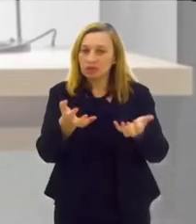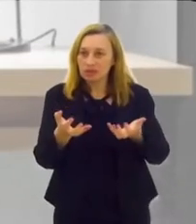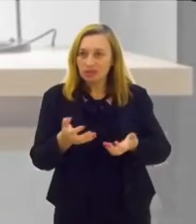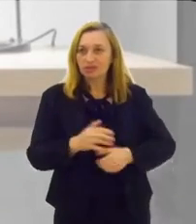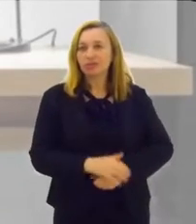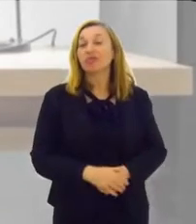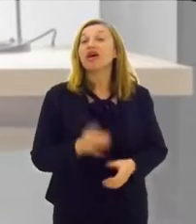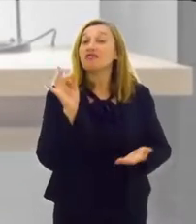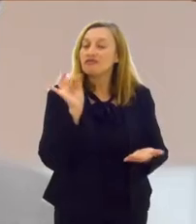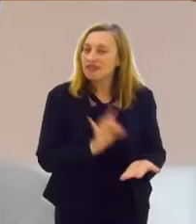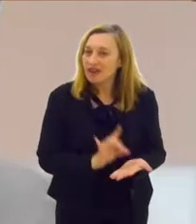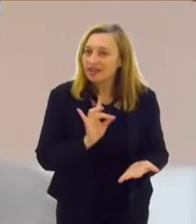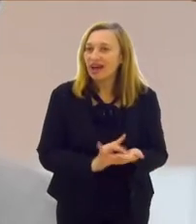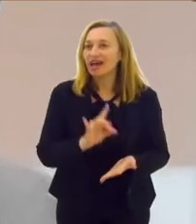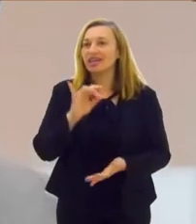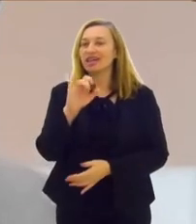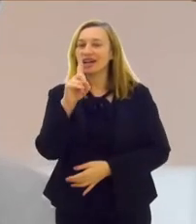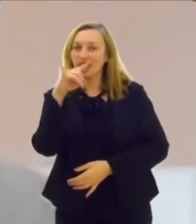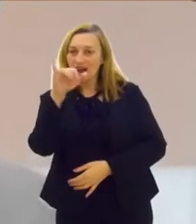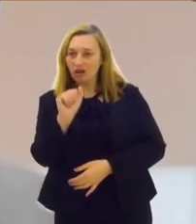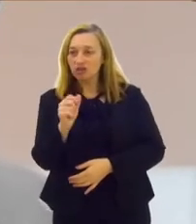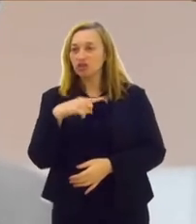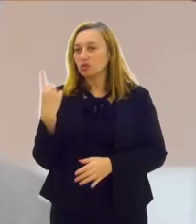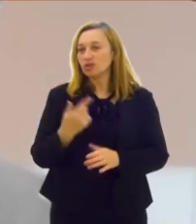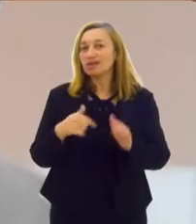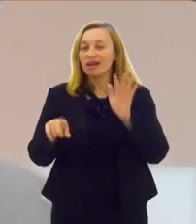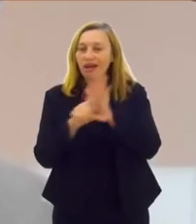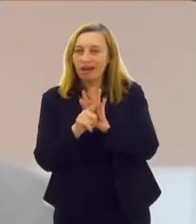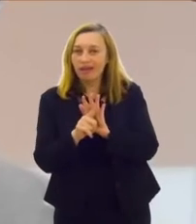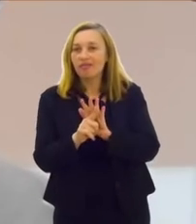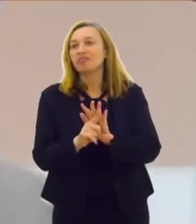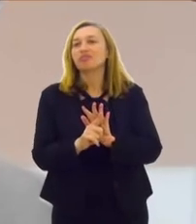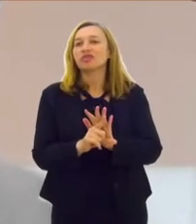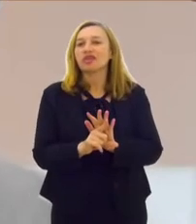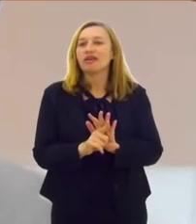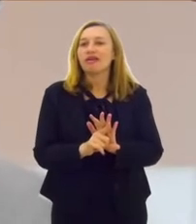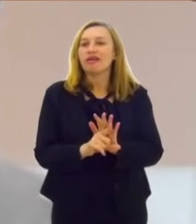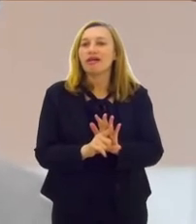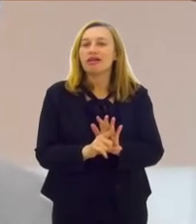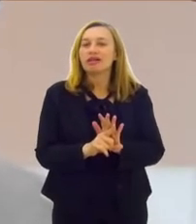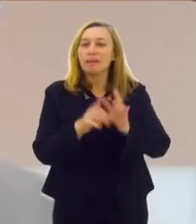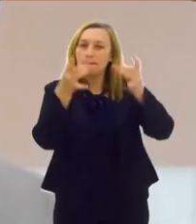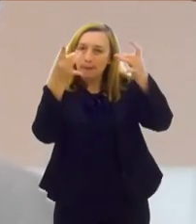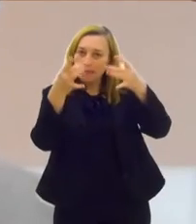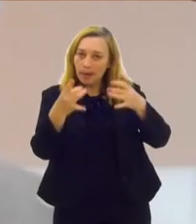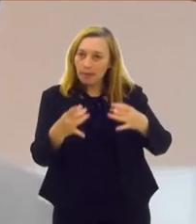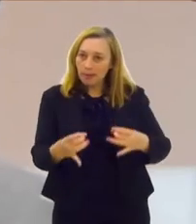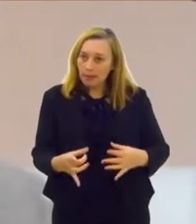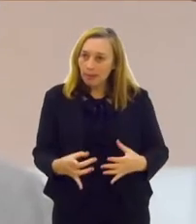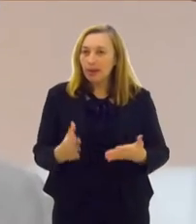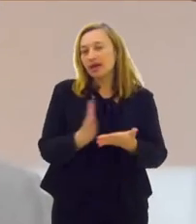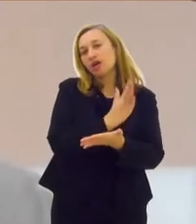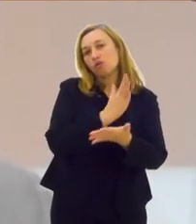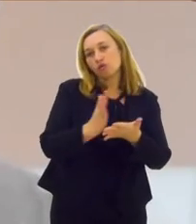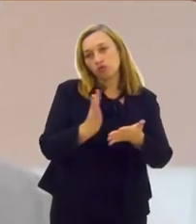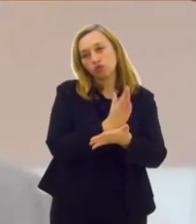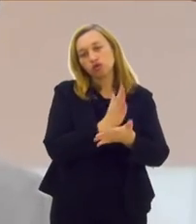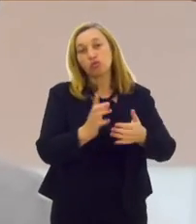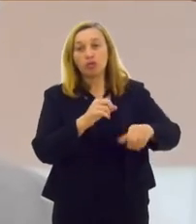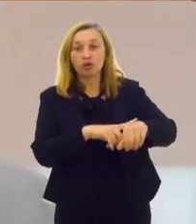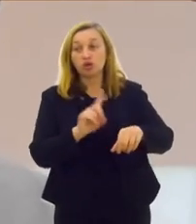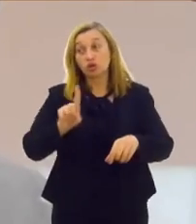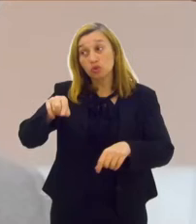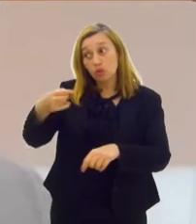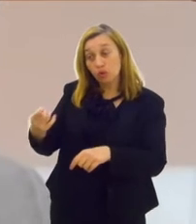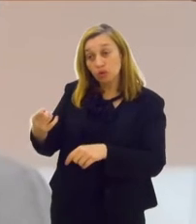saber. É verdade, Cláudia. E a nossa legislação, ela é bastante detalhista em alguns pontos, mas em